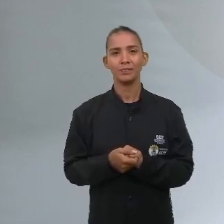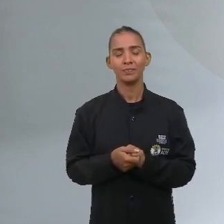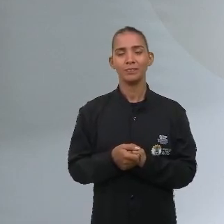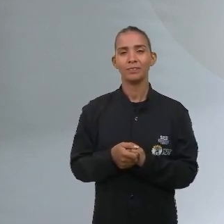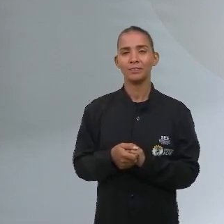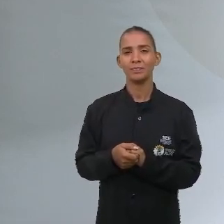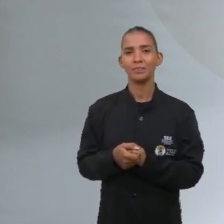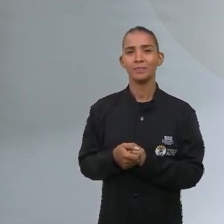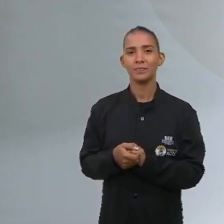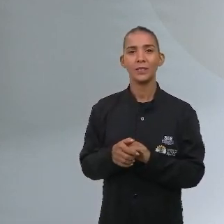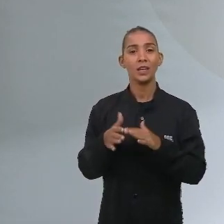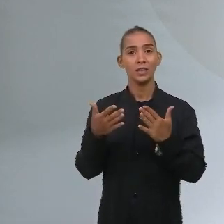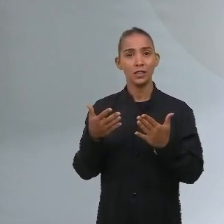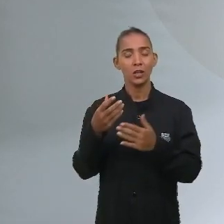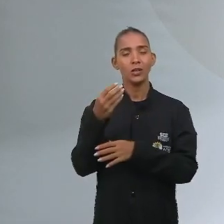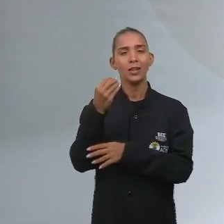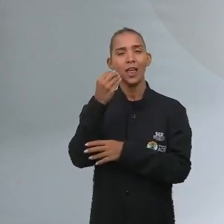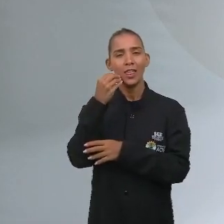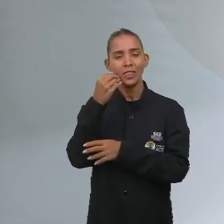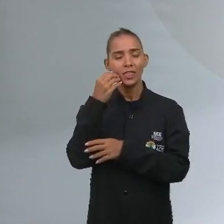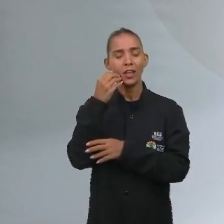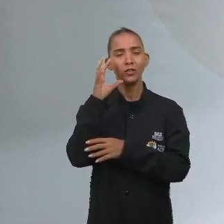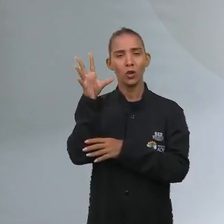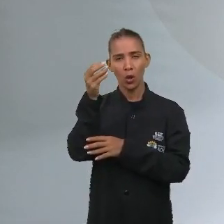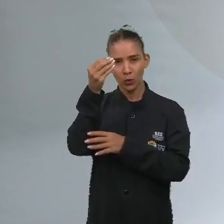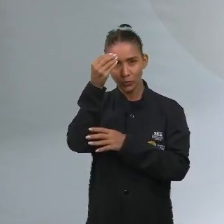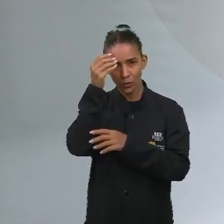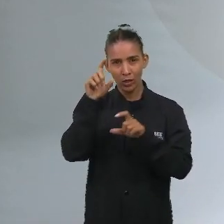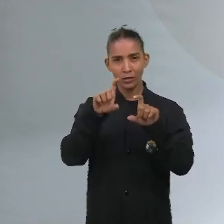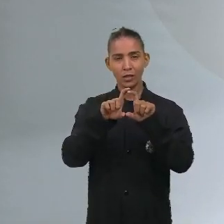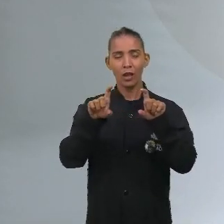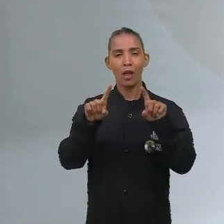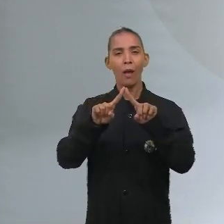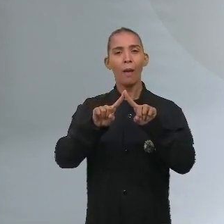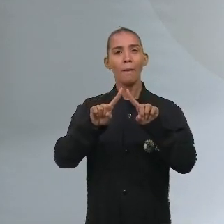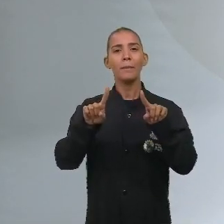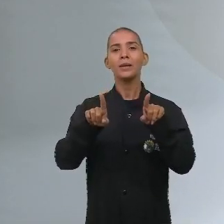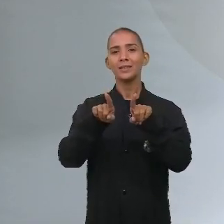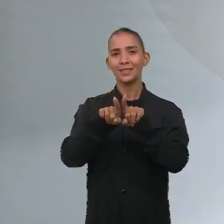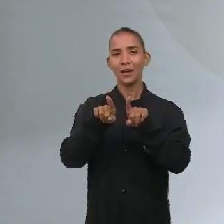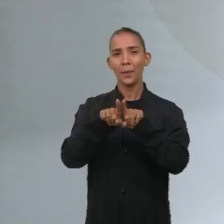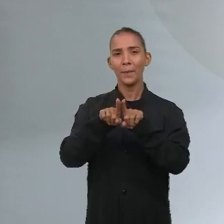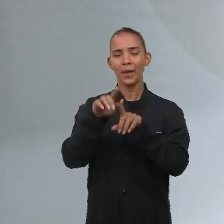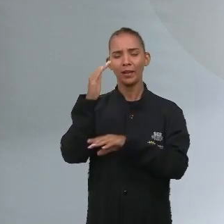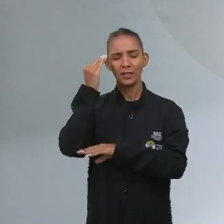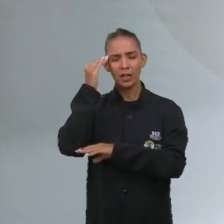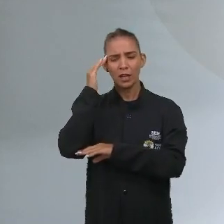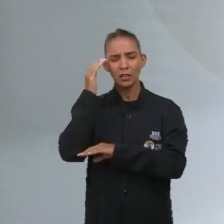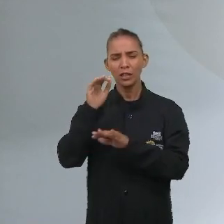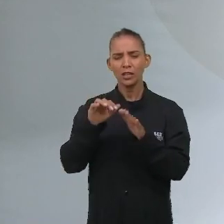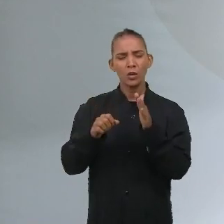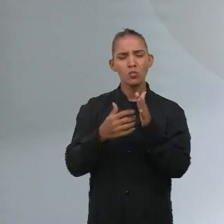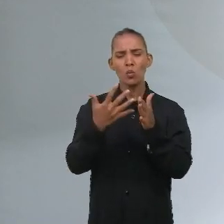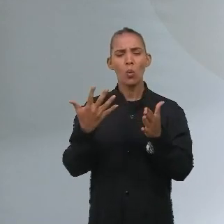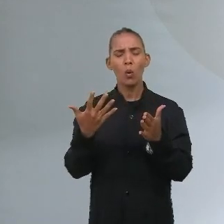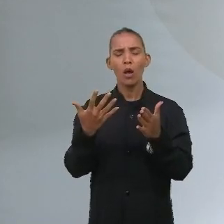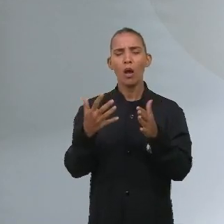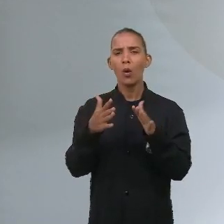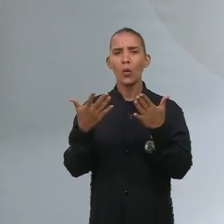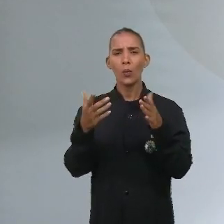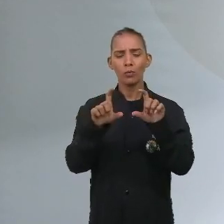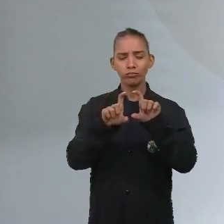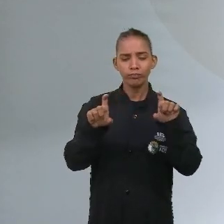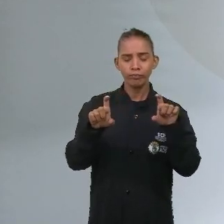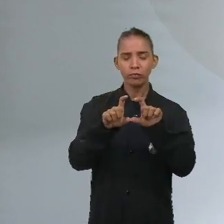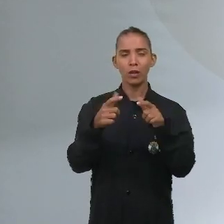Então, tente não decorar a fórmula e sempre tentar entender o problema. Se você entende o problema e consegue